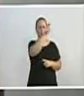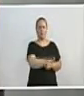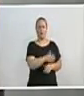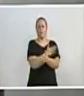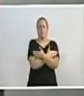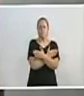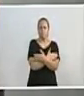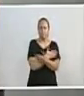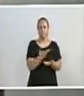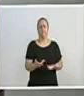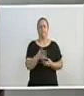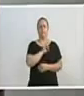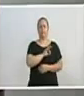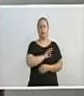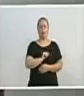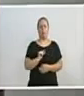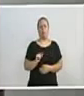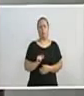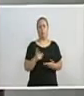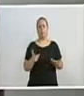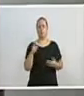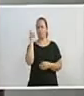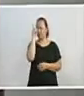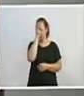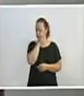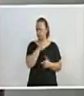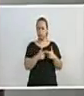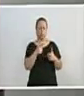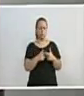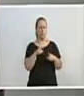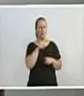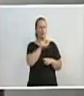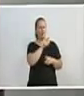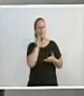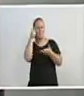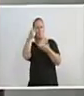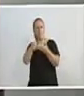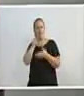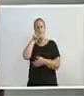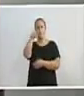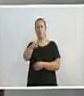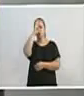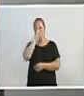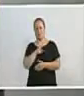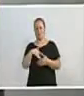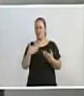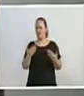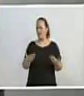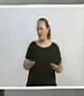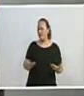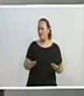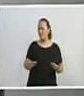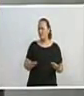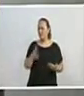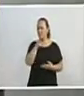quem passa dificuldade, não continue arcando com as consequências financeiras de quem é